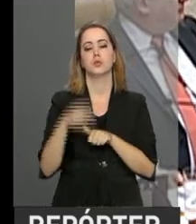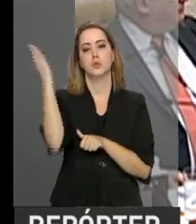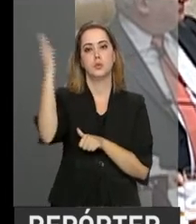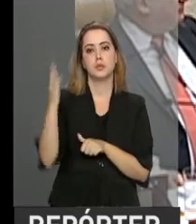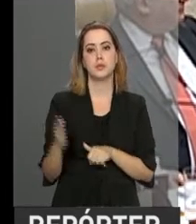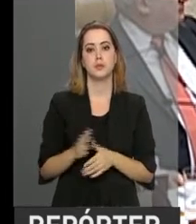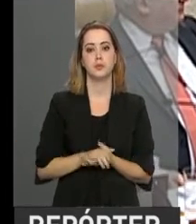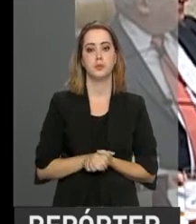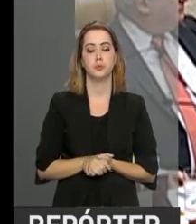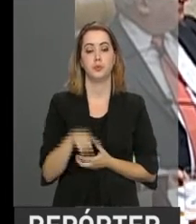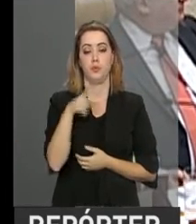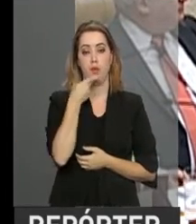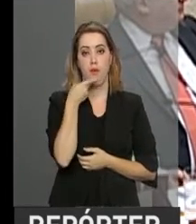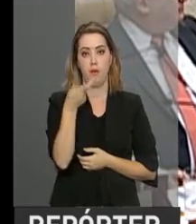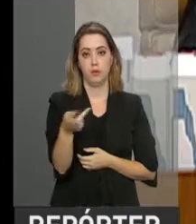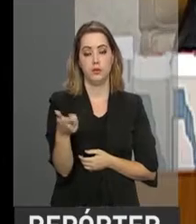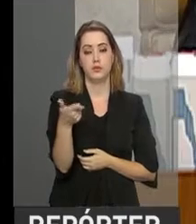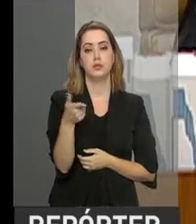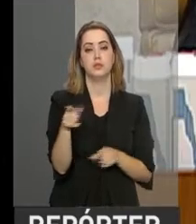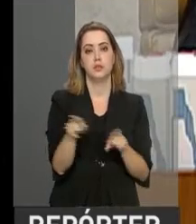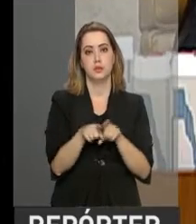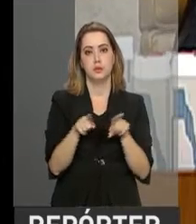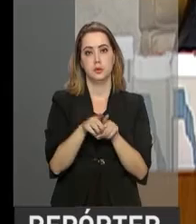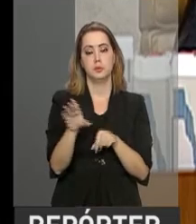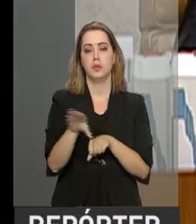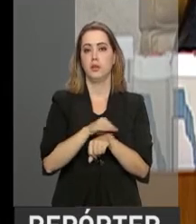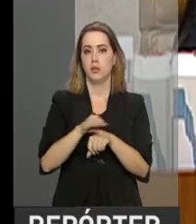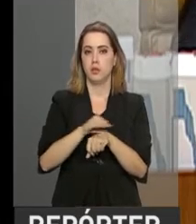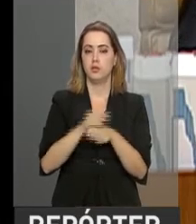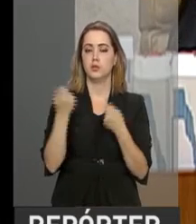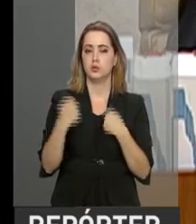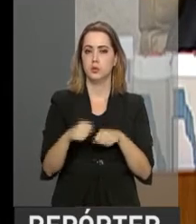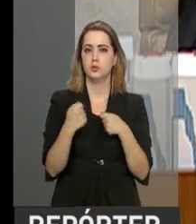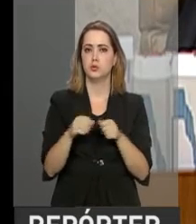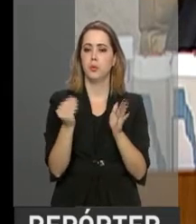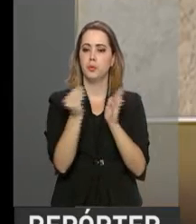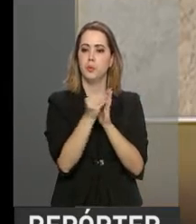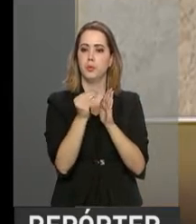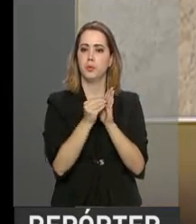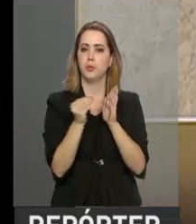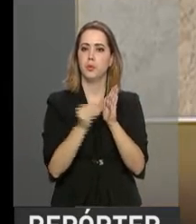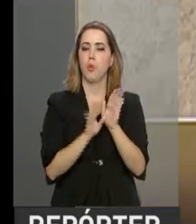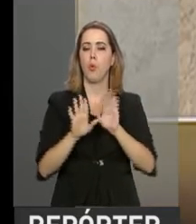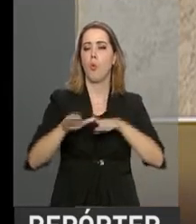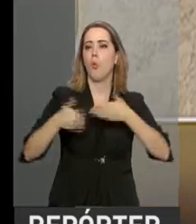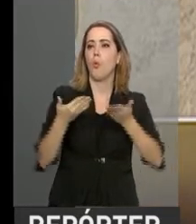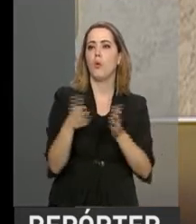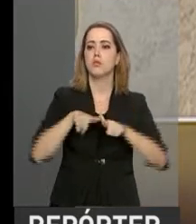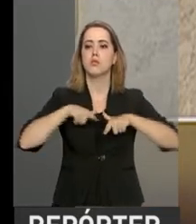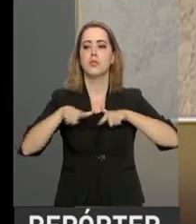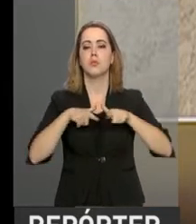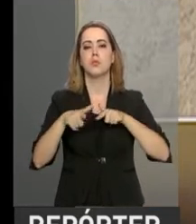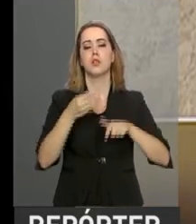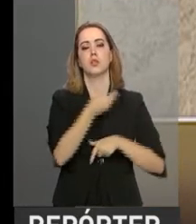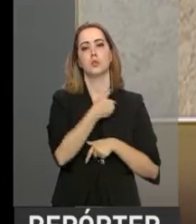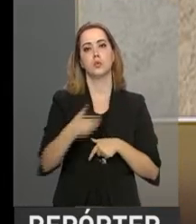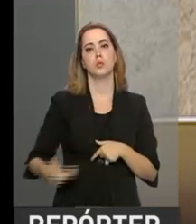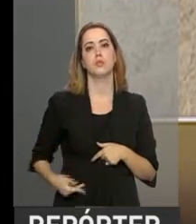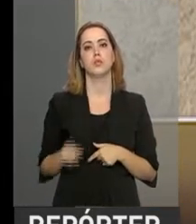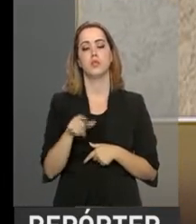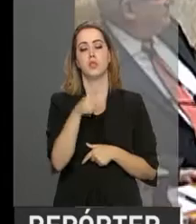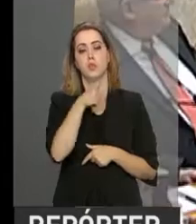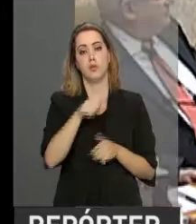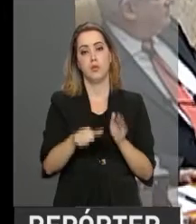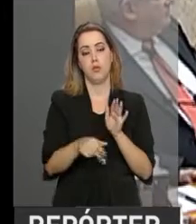brasileiro. O presidente afirmou também que a Constituição deve pautar as ações de governo e citou como exemplo o artigo 1º